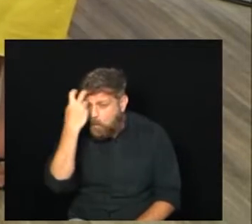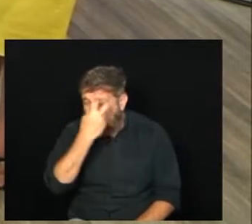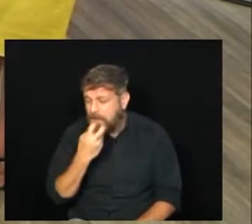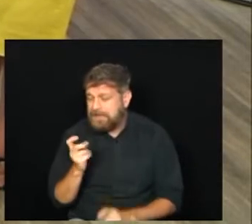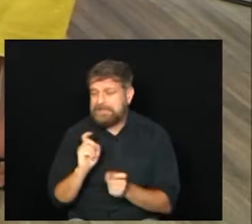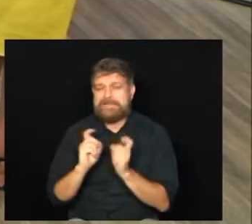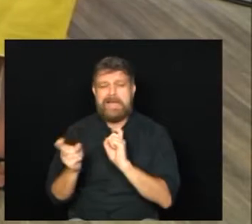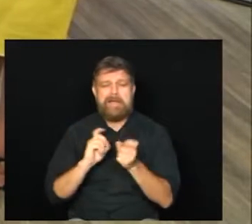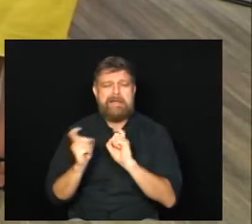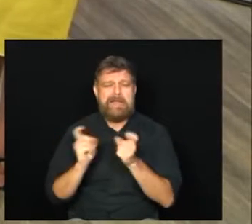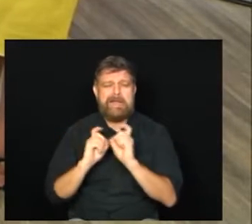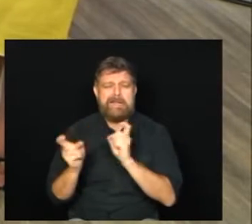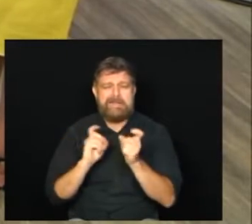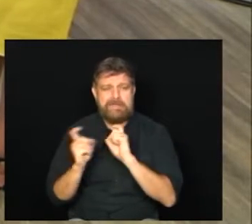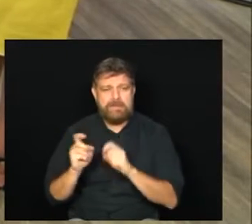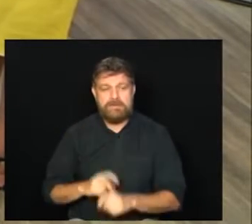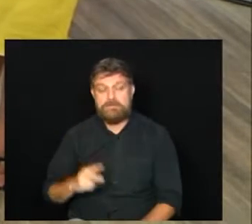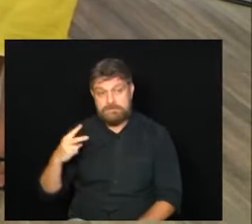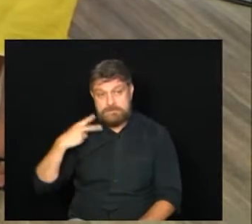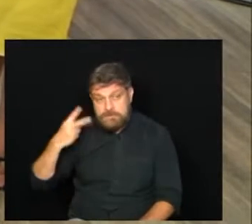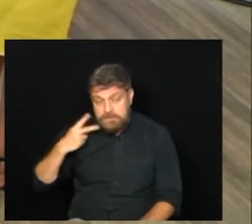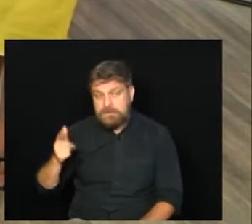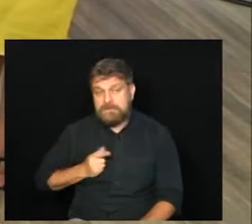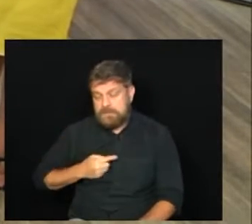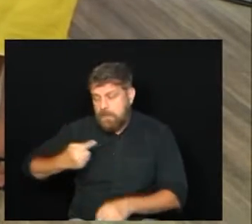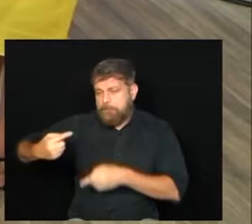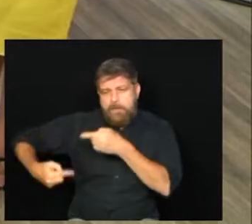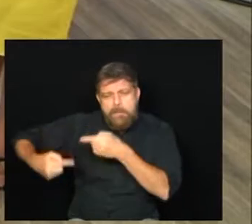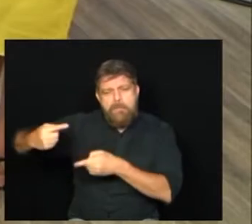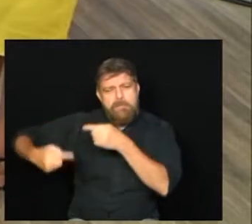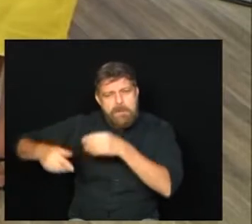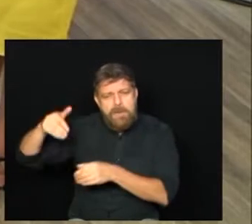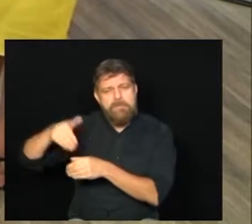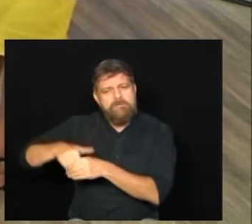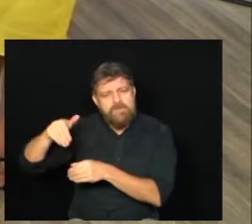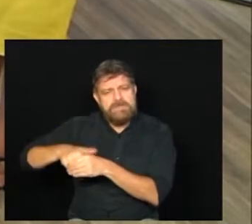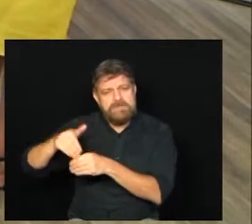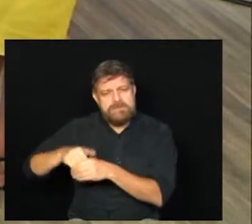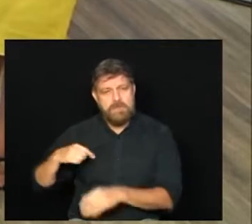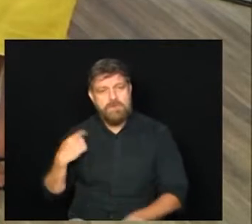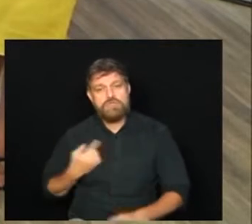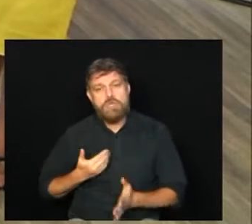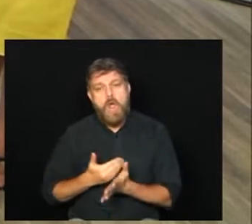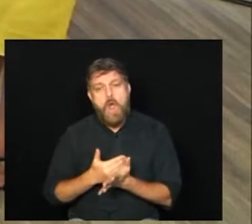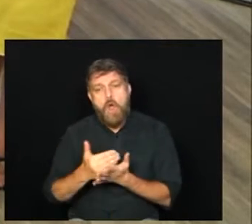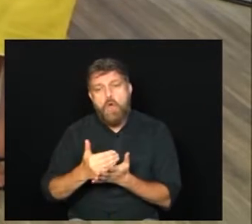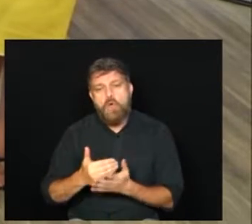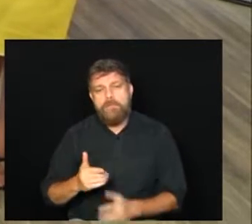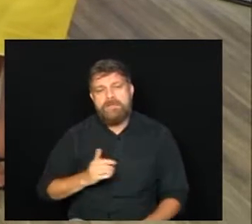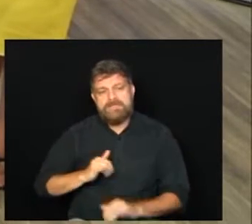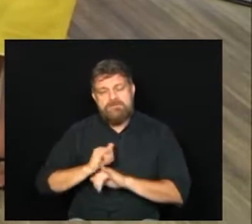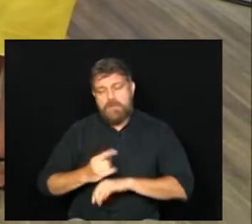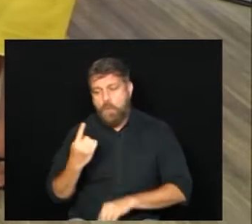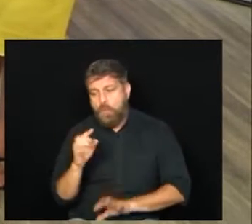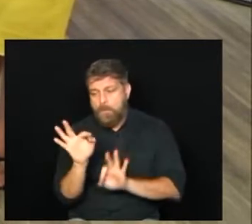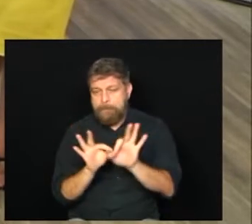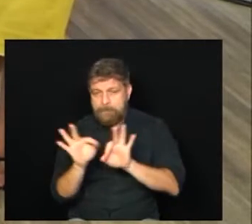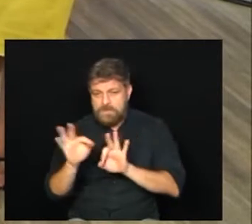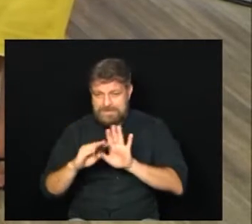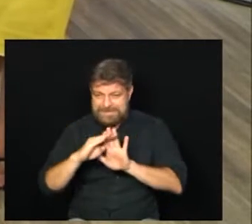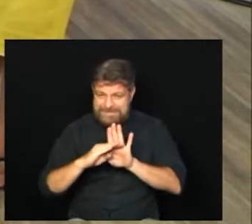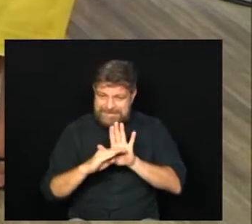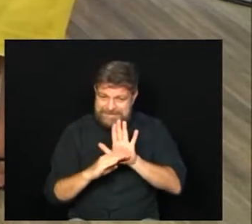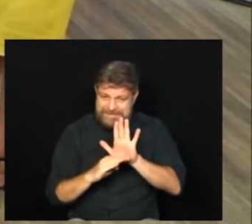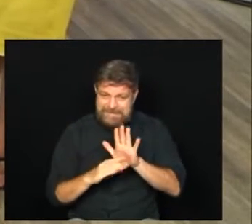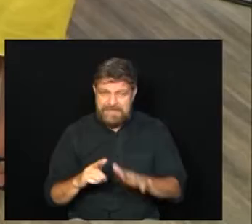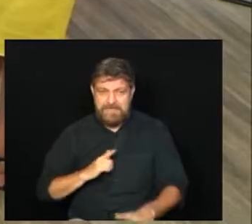de reunião ordinária, muitas discussões e votações, e a gente já começa falando sobre um projeto que é o Programa